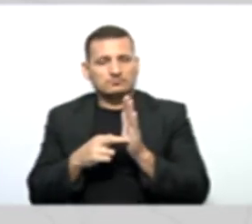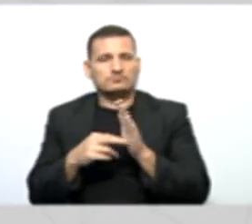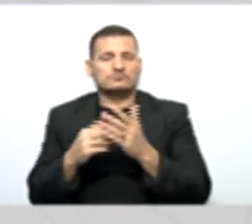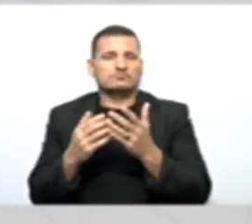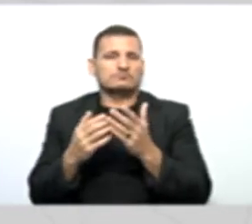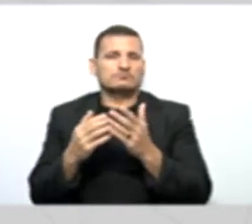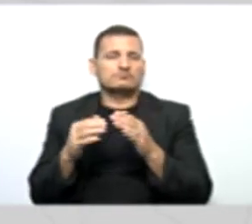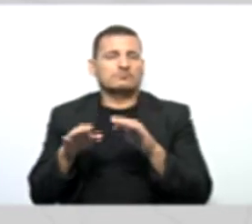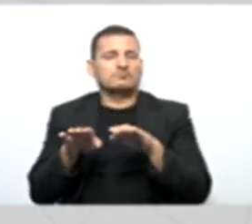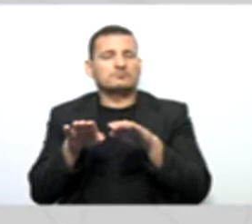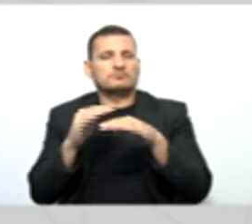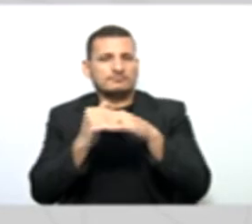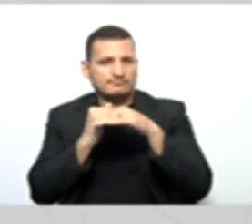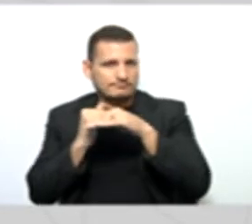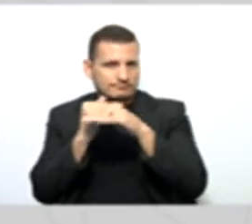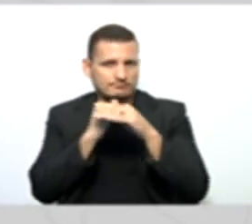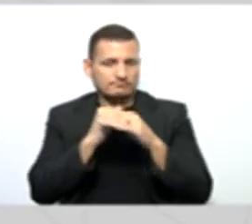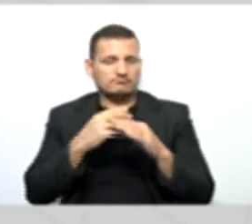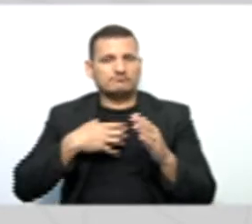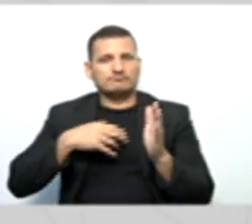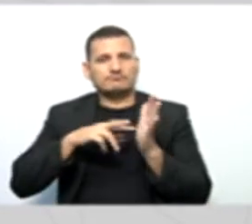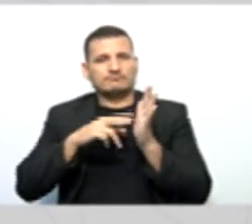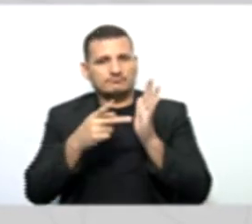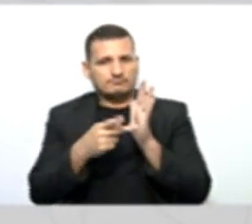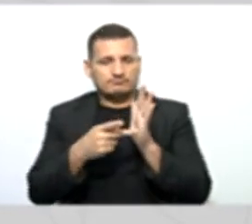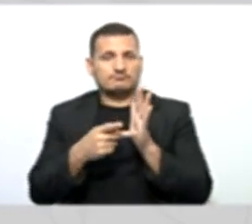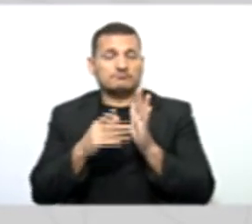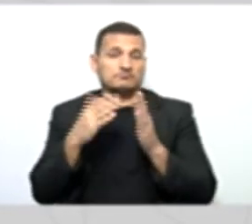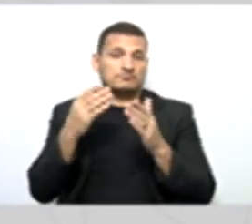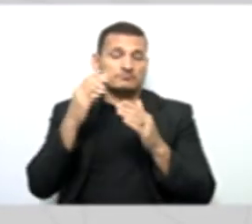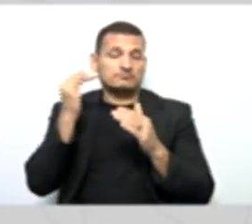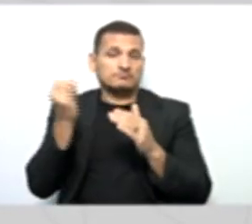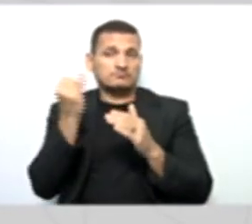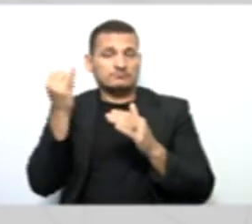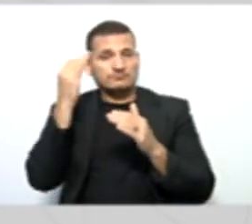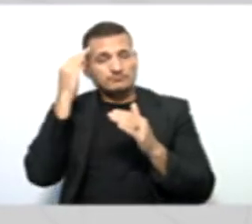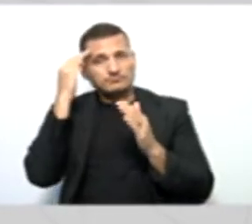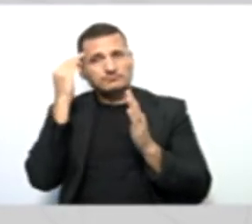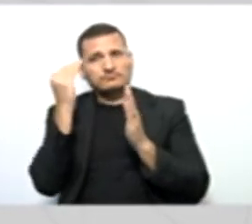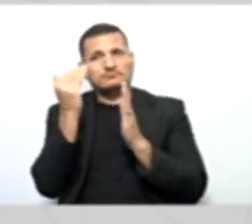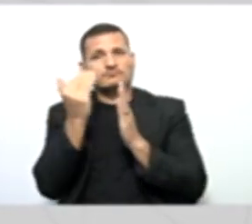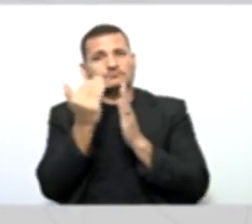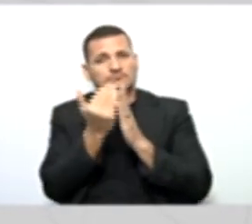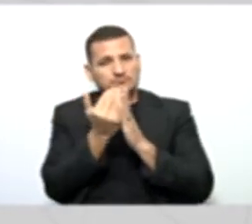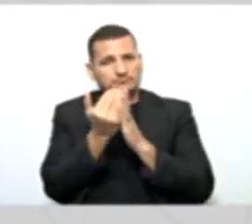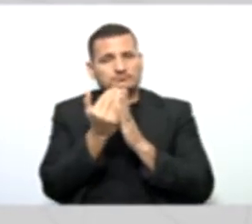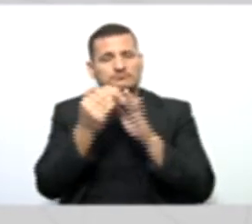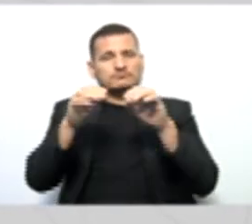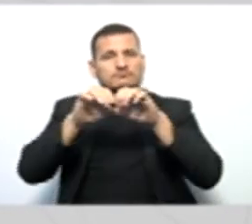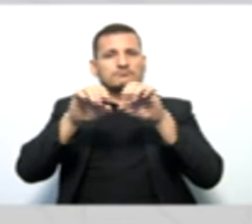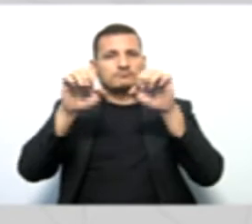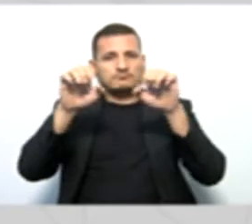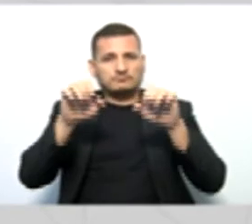e semânticos, mas é muito importante seguir a indentação, porque sem a indentação, provavelmente o seu código